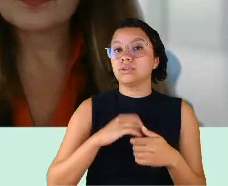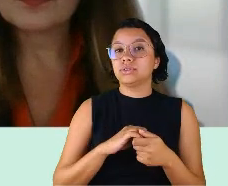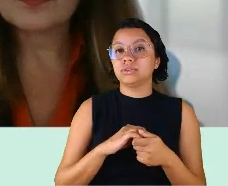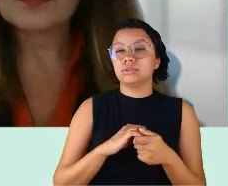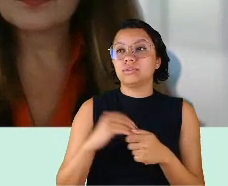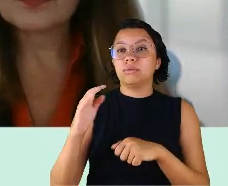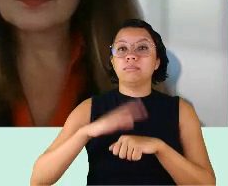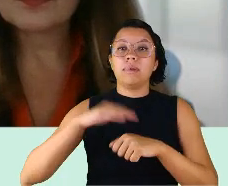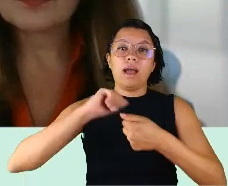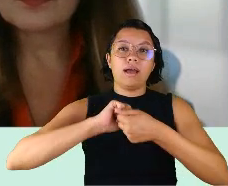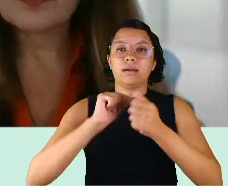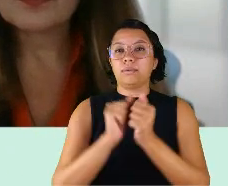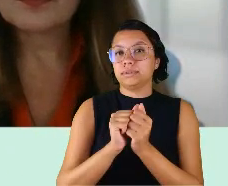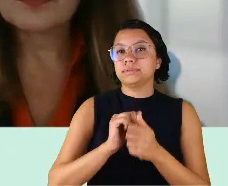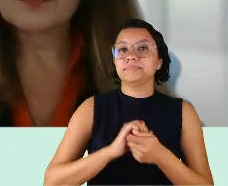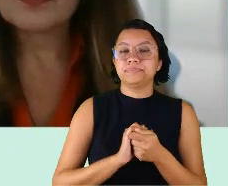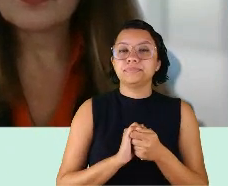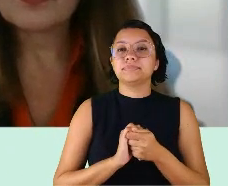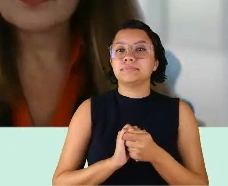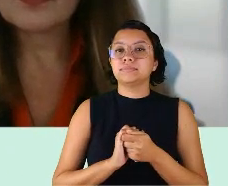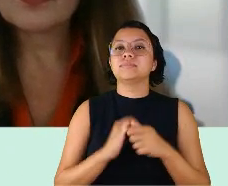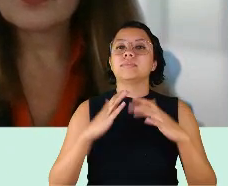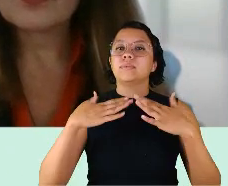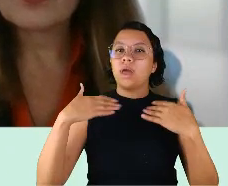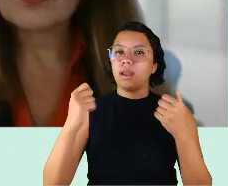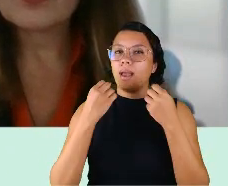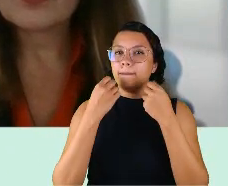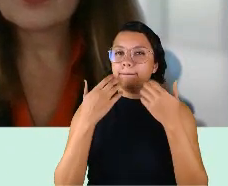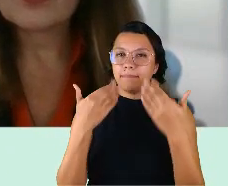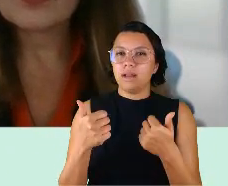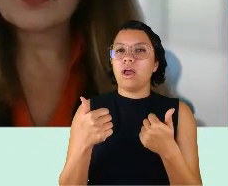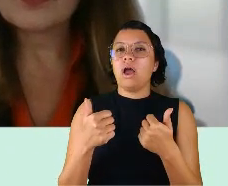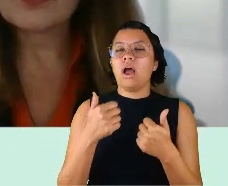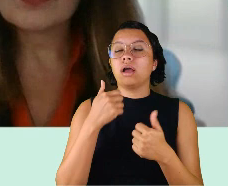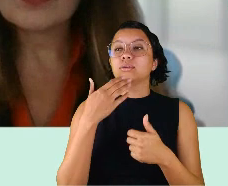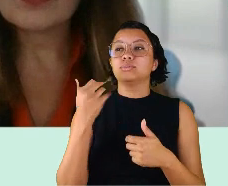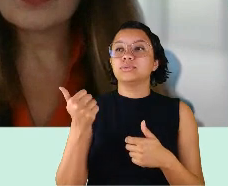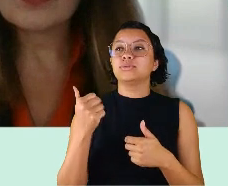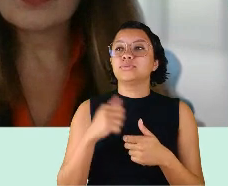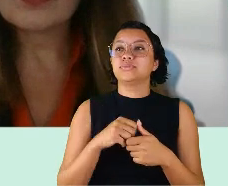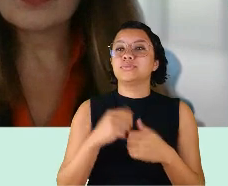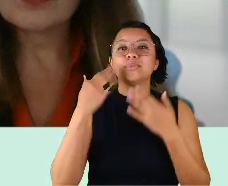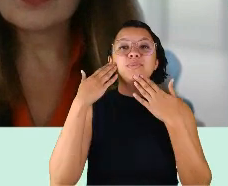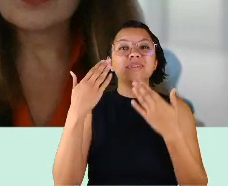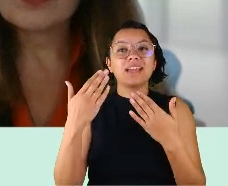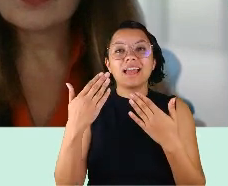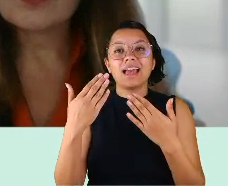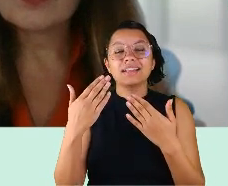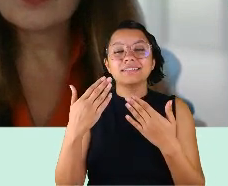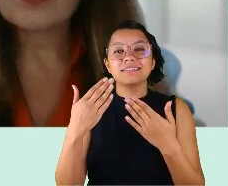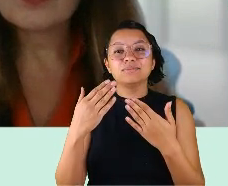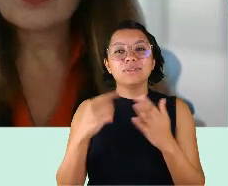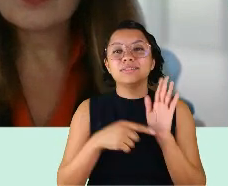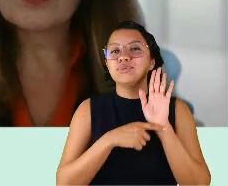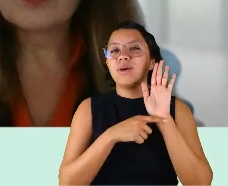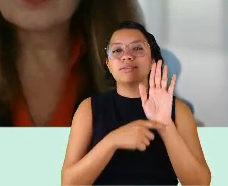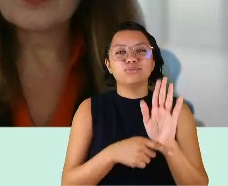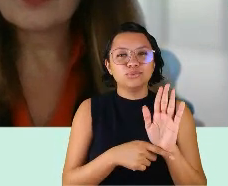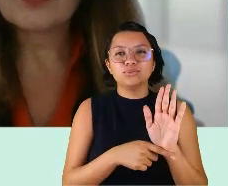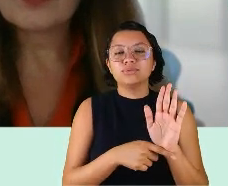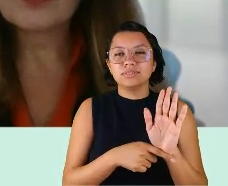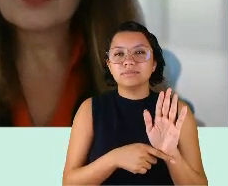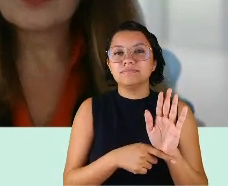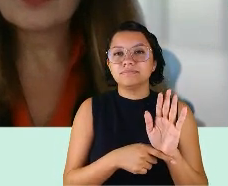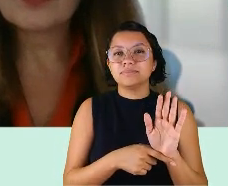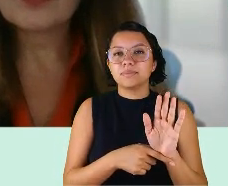muito mais adequada e eficiente. Muito obrigada, doutora Marisa, pela sua colaboração, por